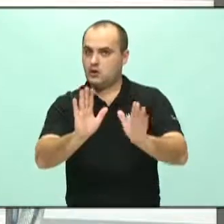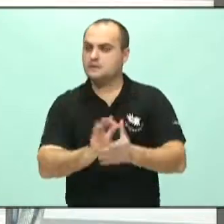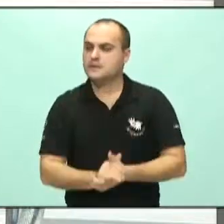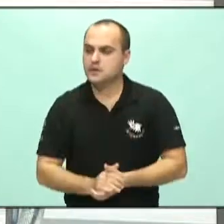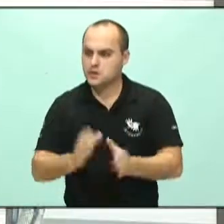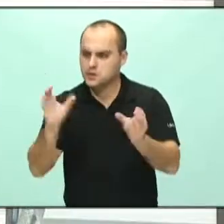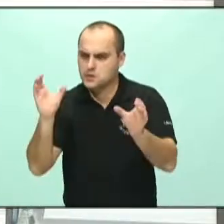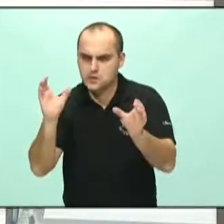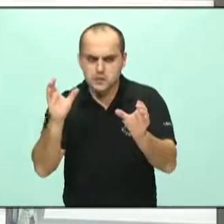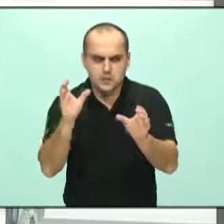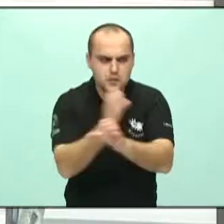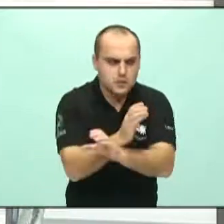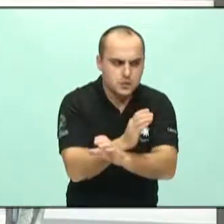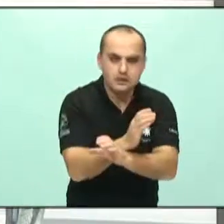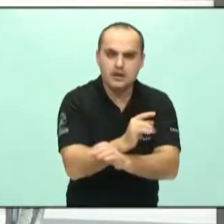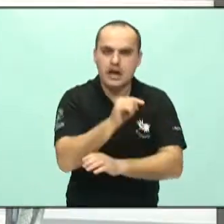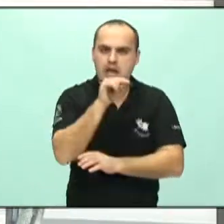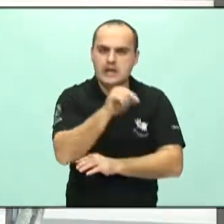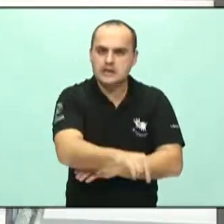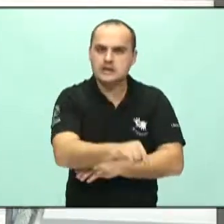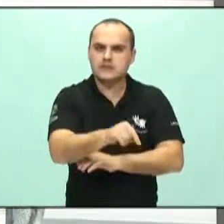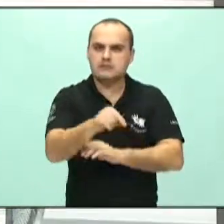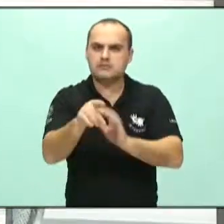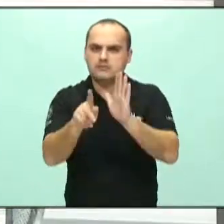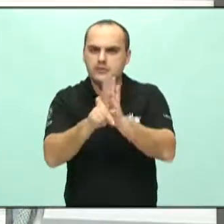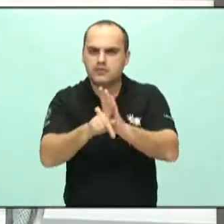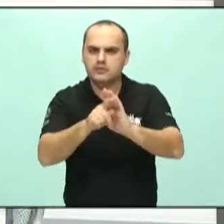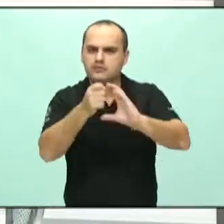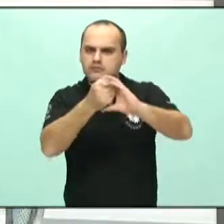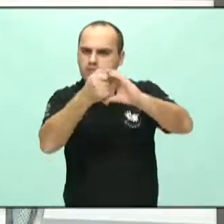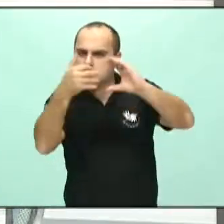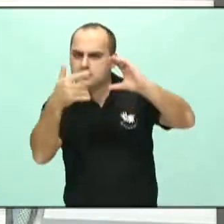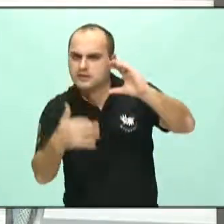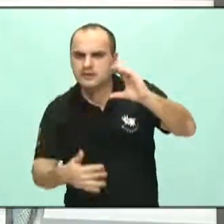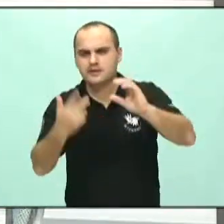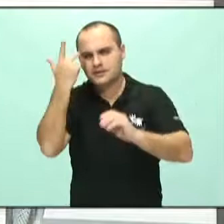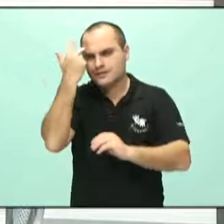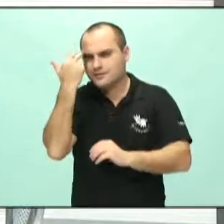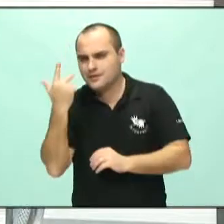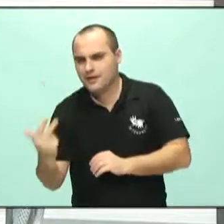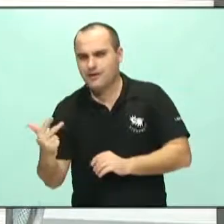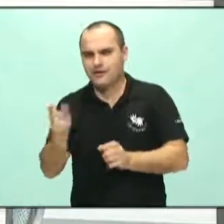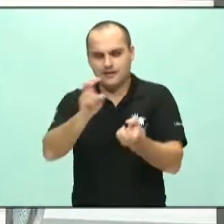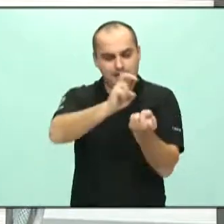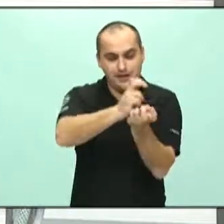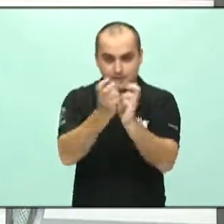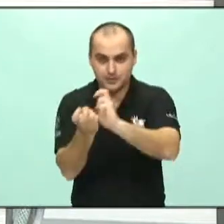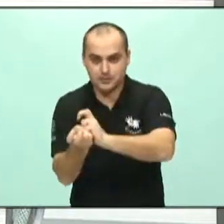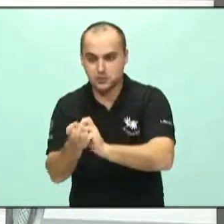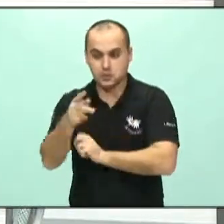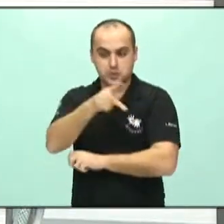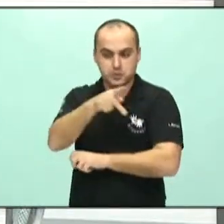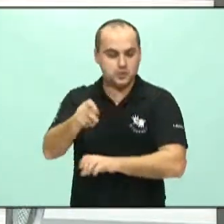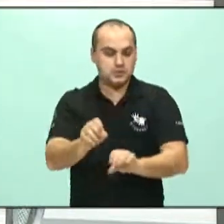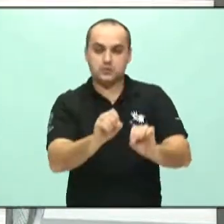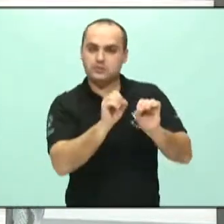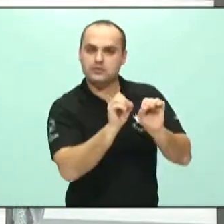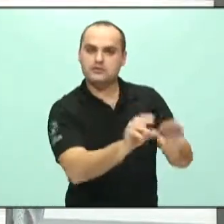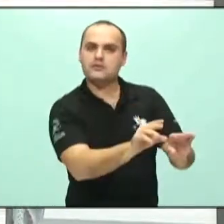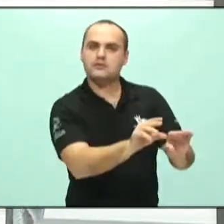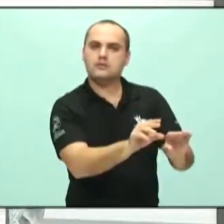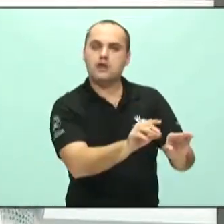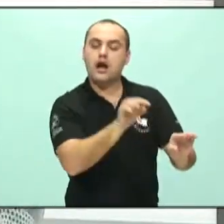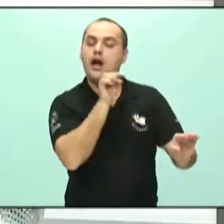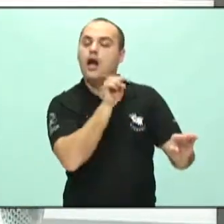completando todo esse conteúdo da história da capoeira que o professor transmite, também se demonstra claramente